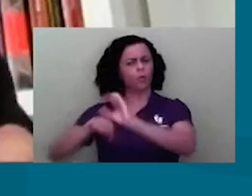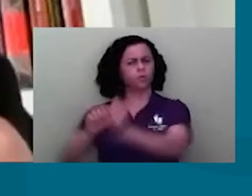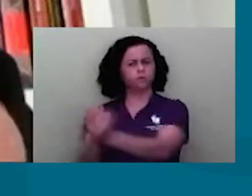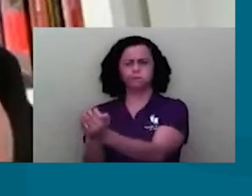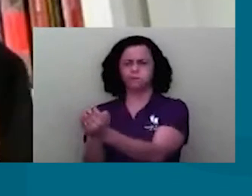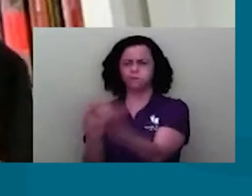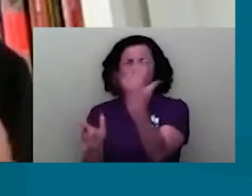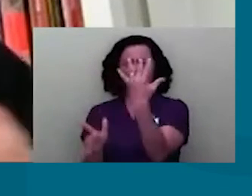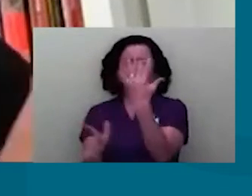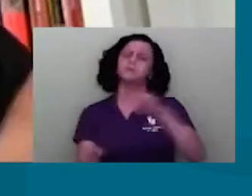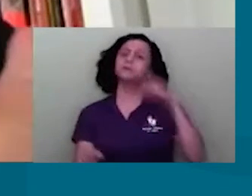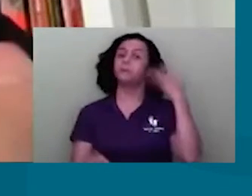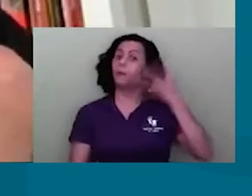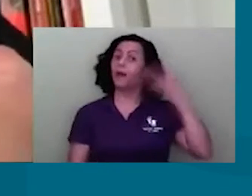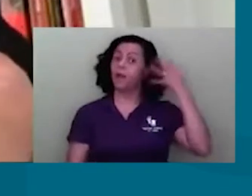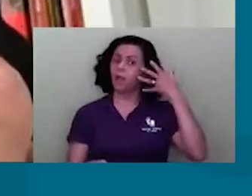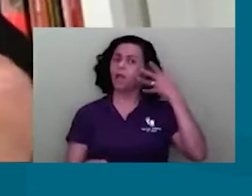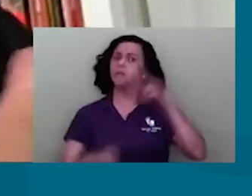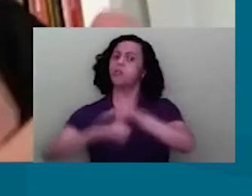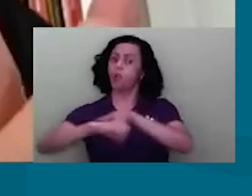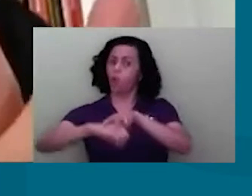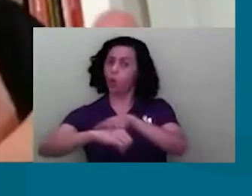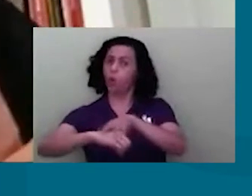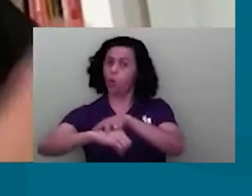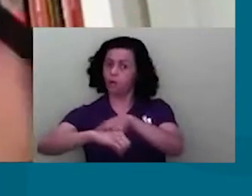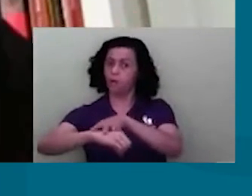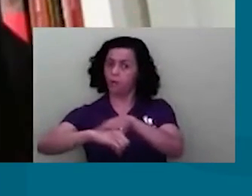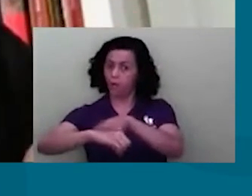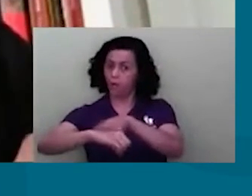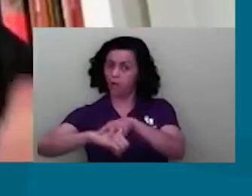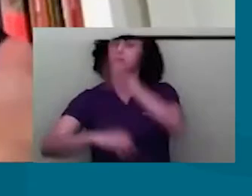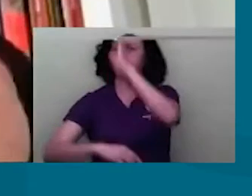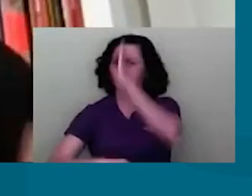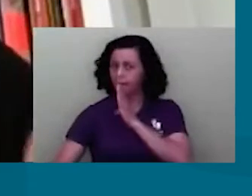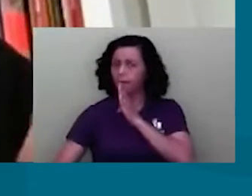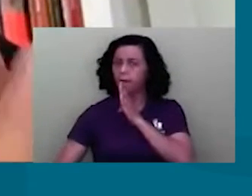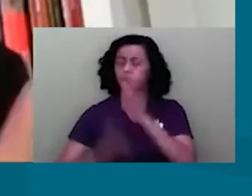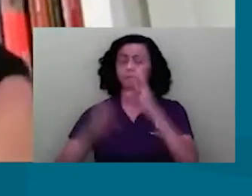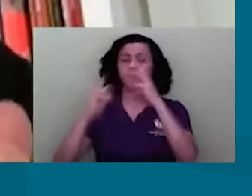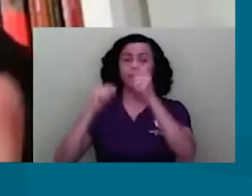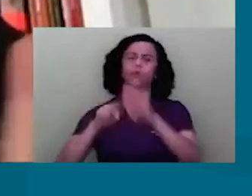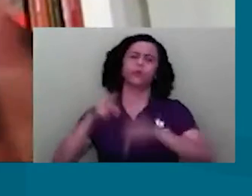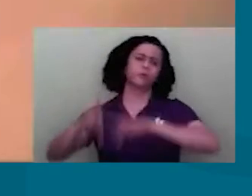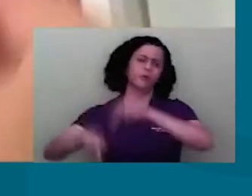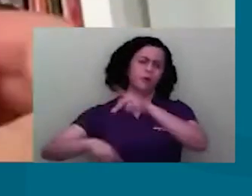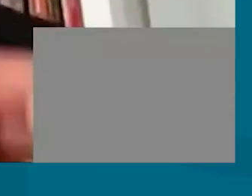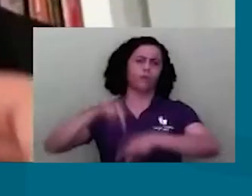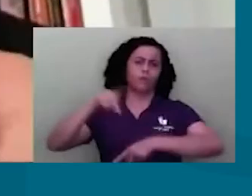online, gratuitas, e para toda a população, aberta,